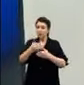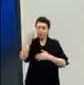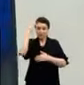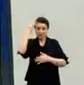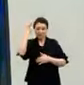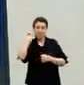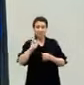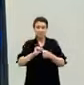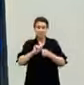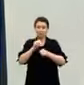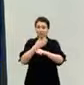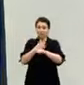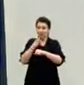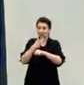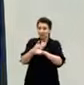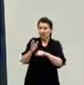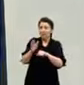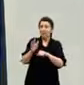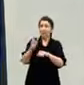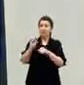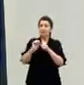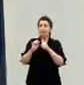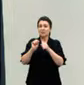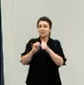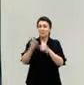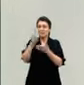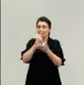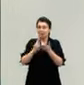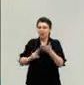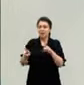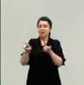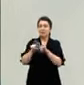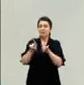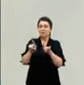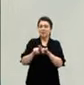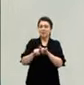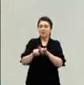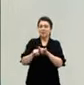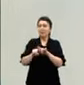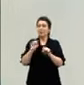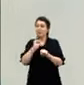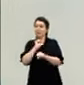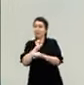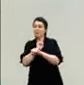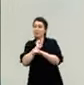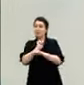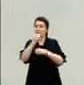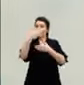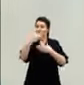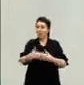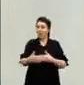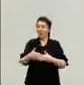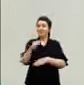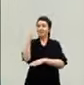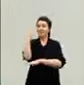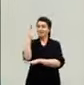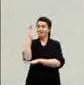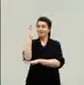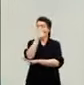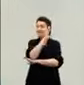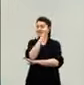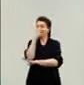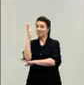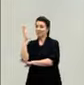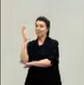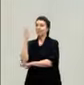aí a área das linguagens, a redação. E mal posso esperar aí para a prova das ciências da natureza. Eu tenho